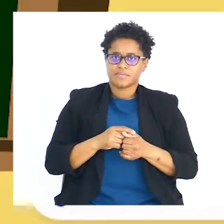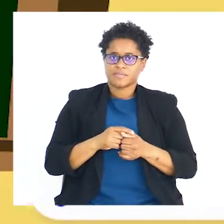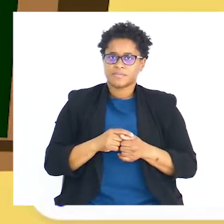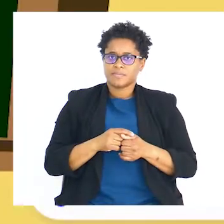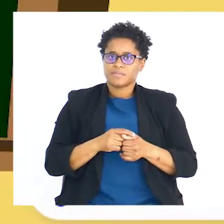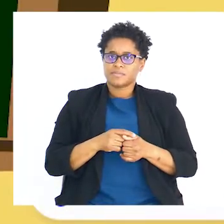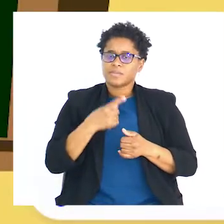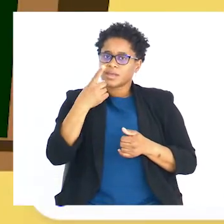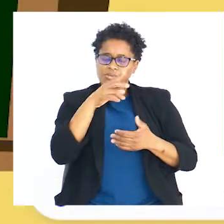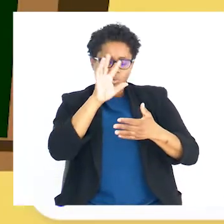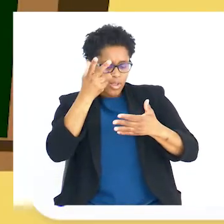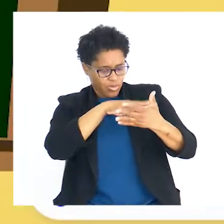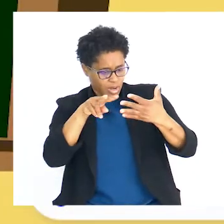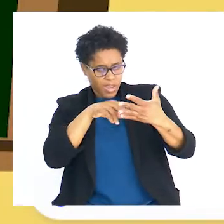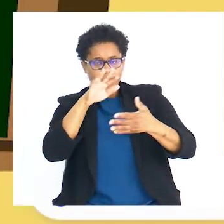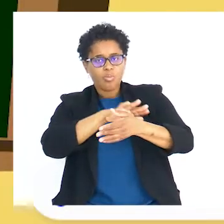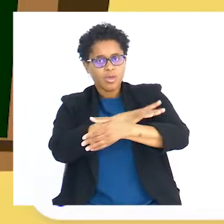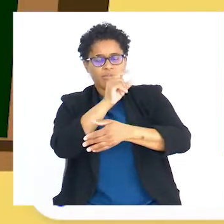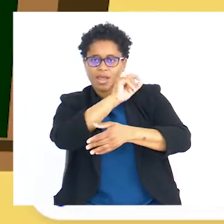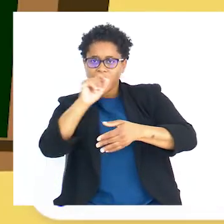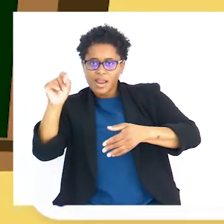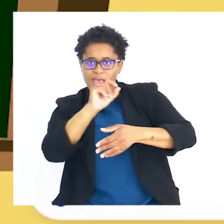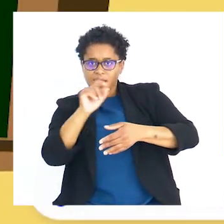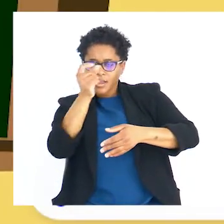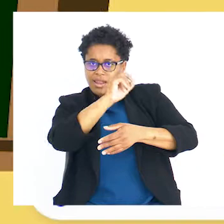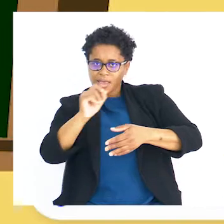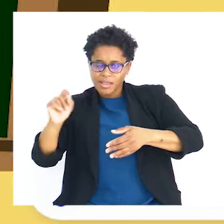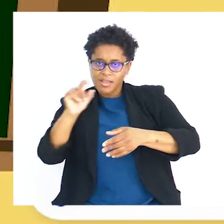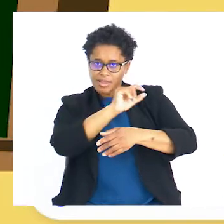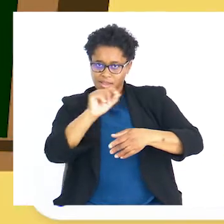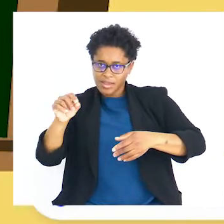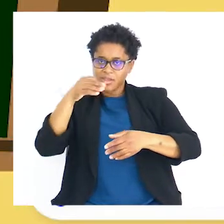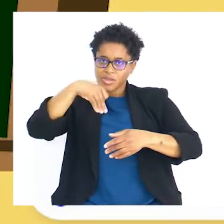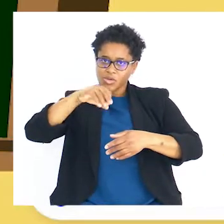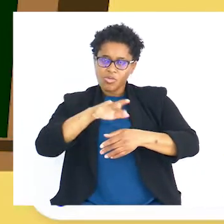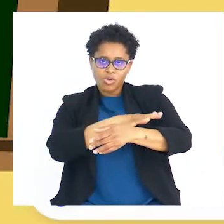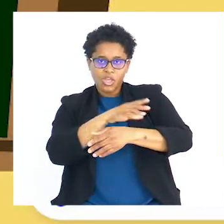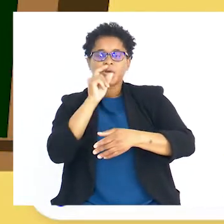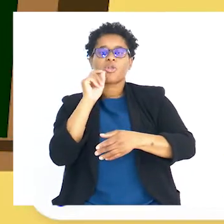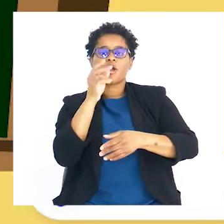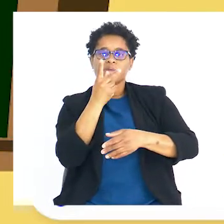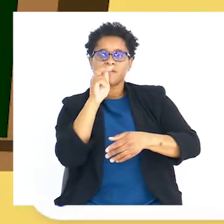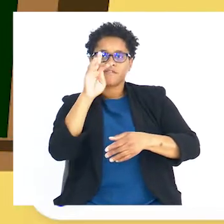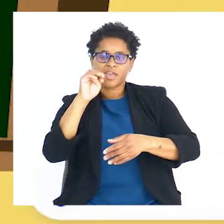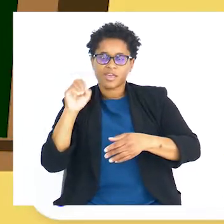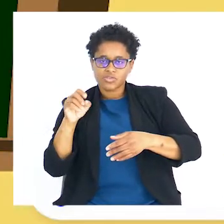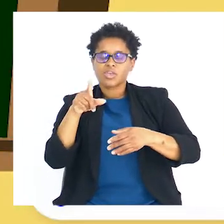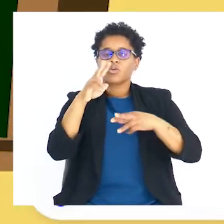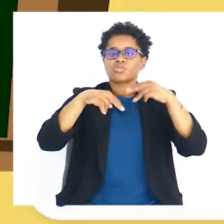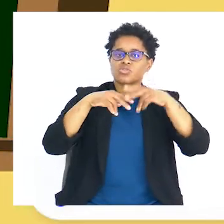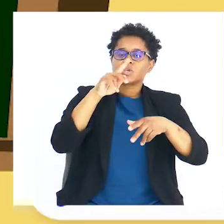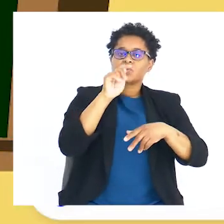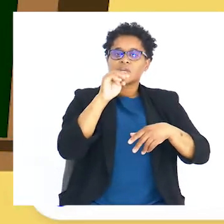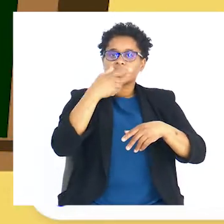Cada linha de um poema chama-se verso. Os versos agrupam-se em estrofes.